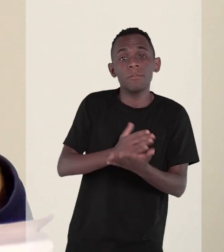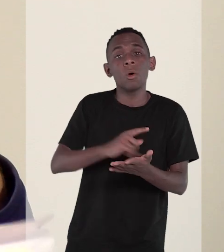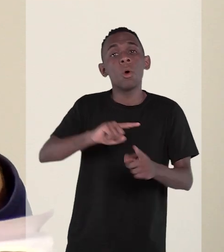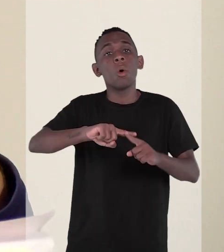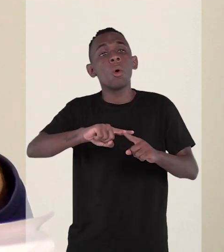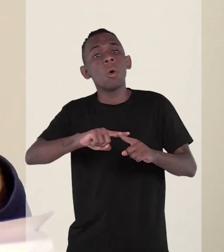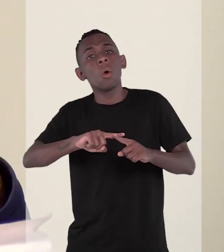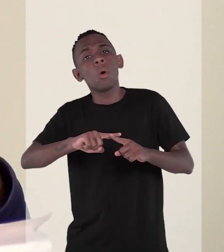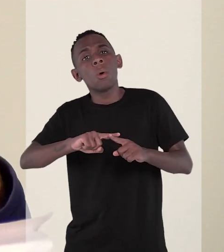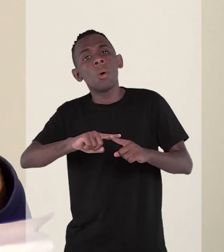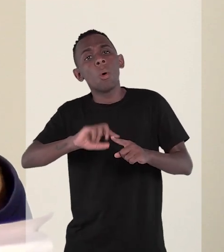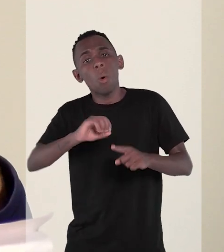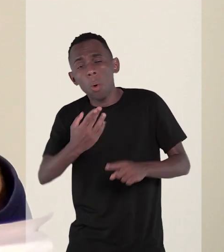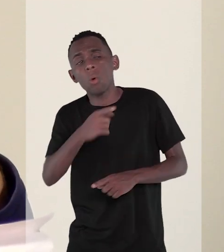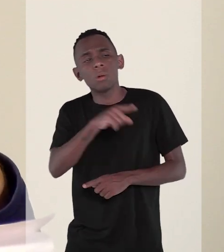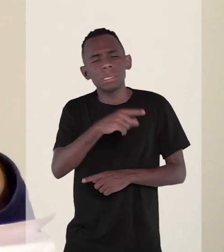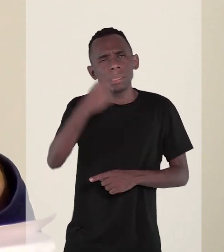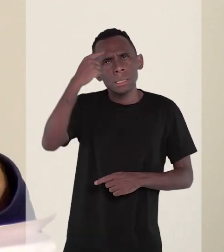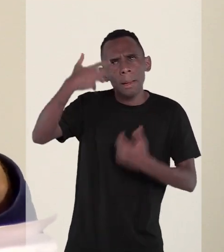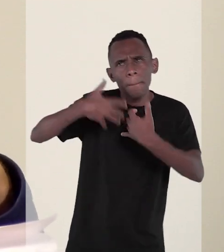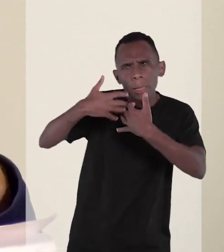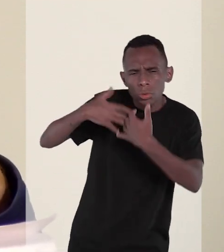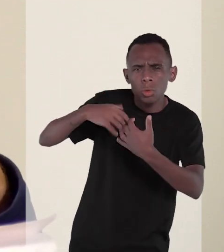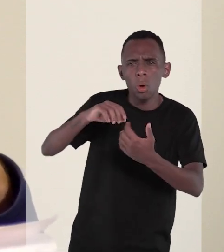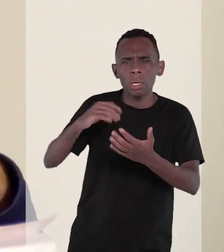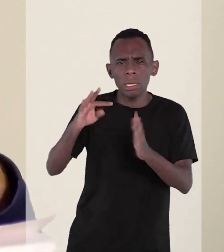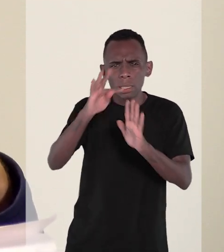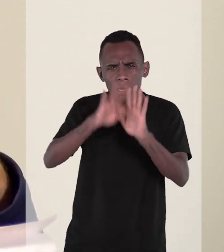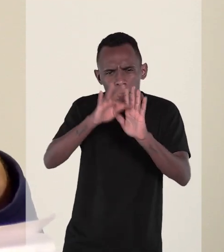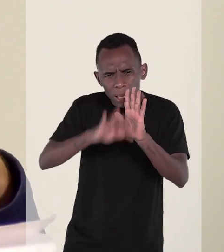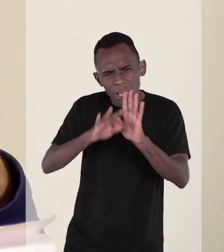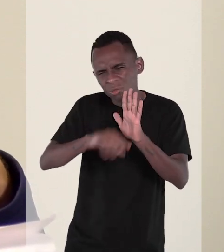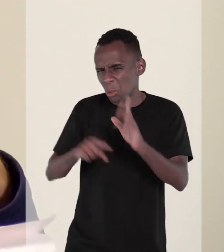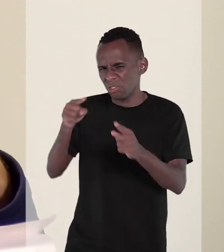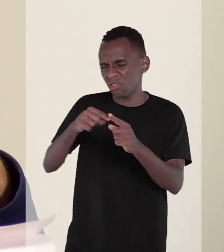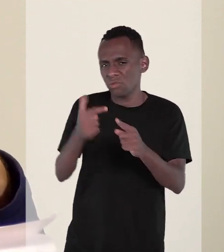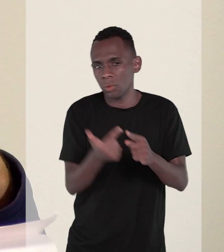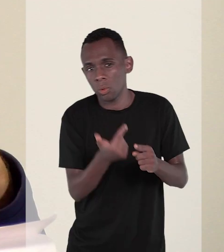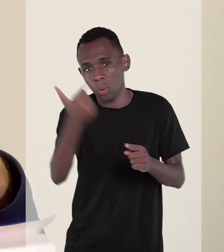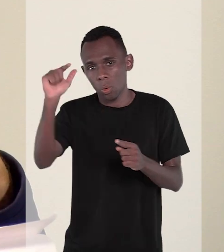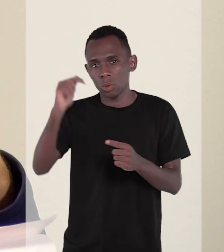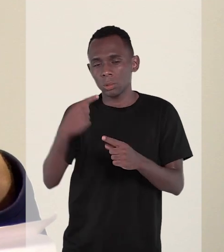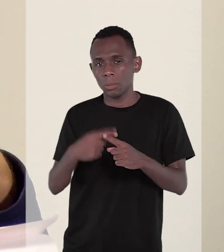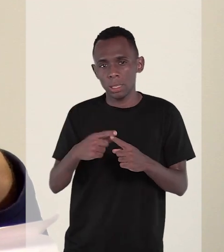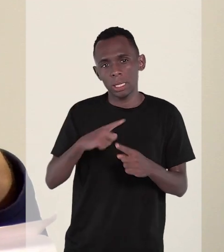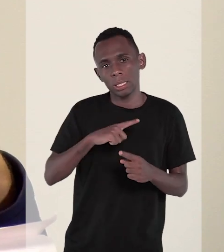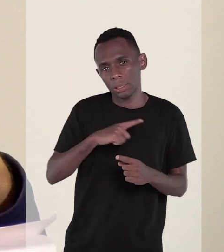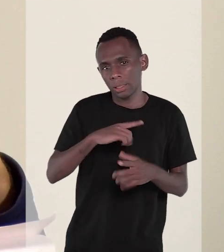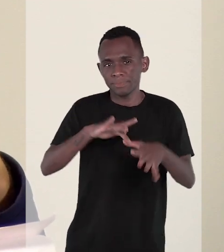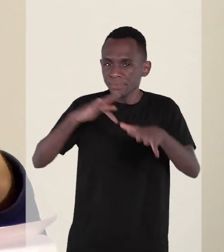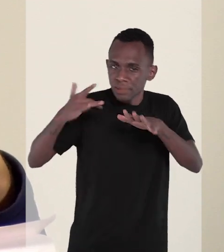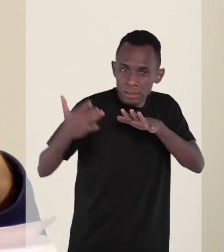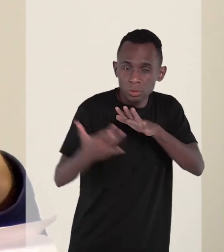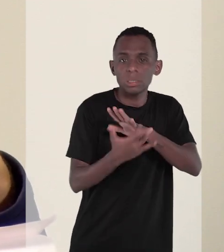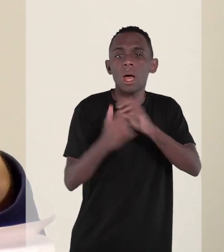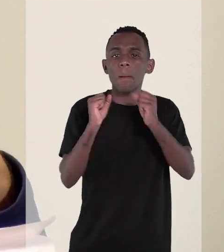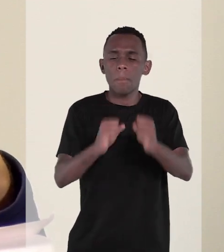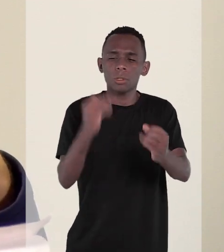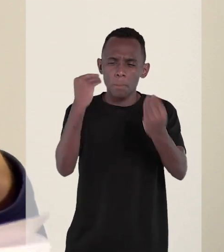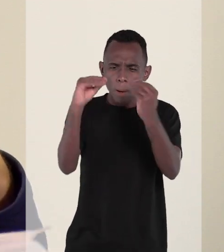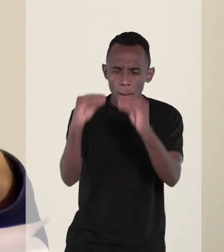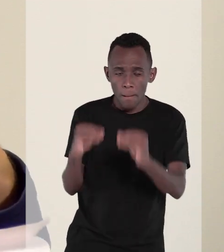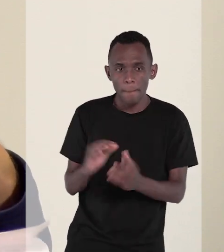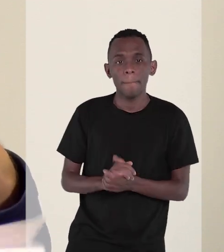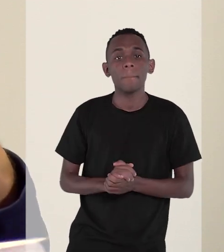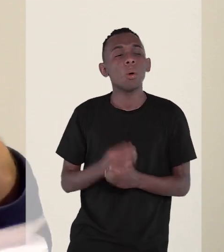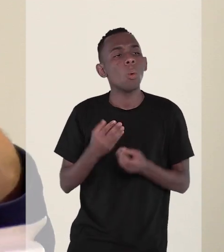foram textos que você imaginou que teriam outra finalidade? Afinal de contas, né? Hoje tem blog, hoje tem próprias redes